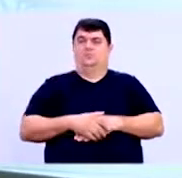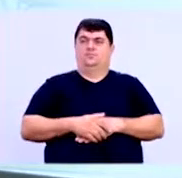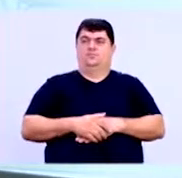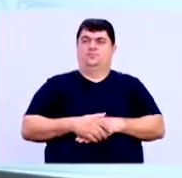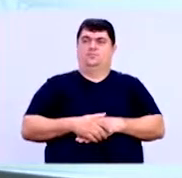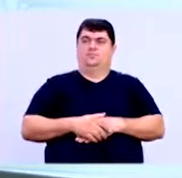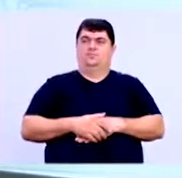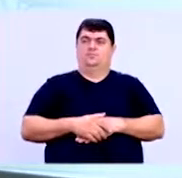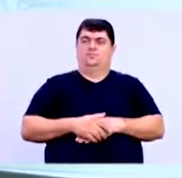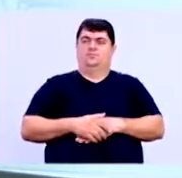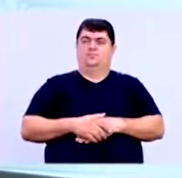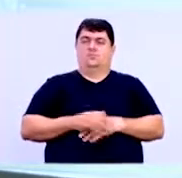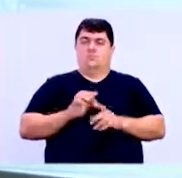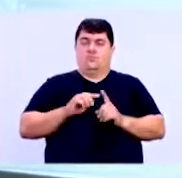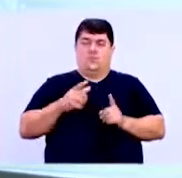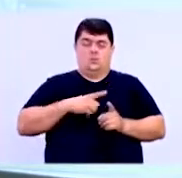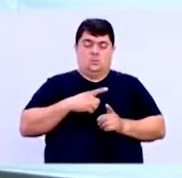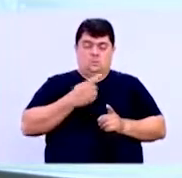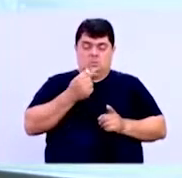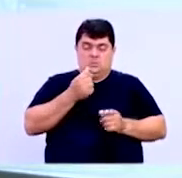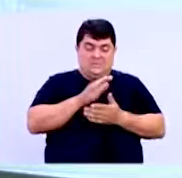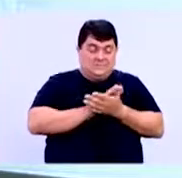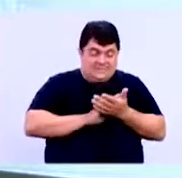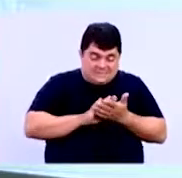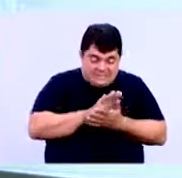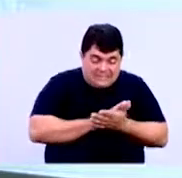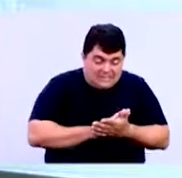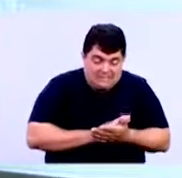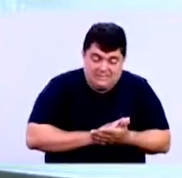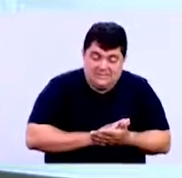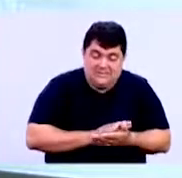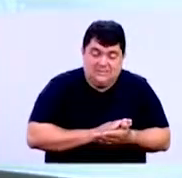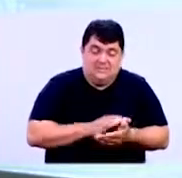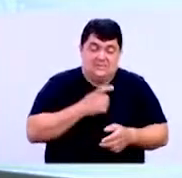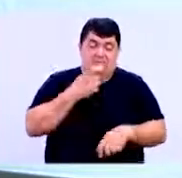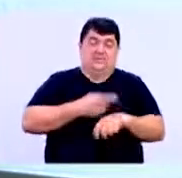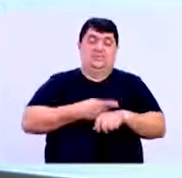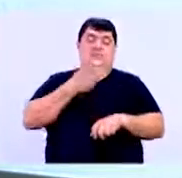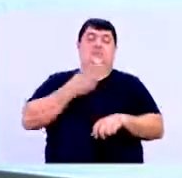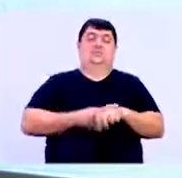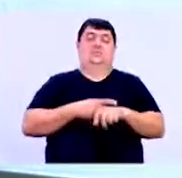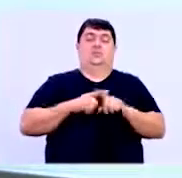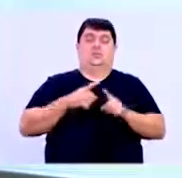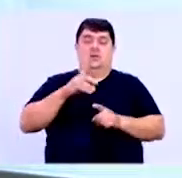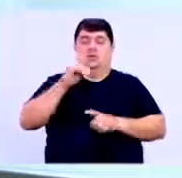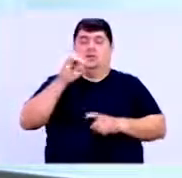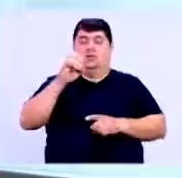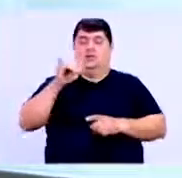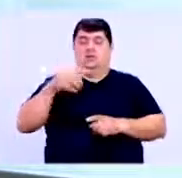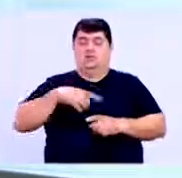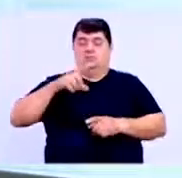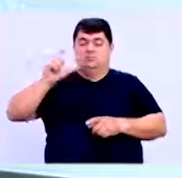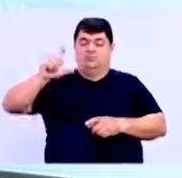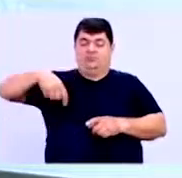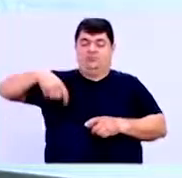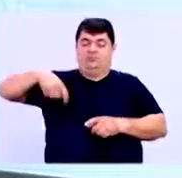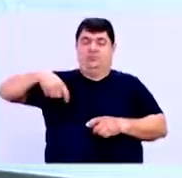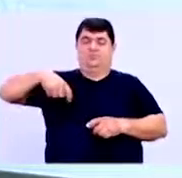E eu não tenho nenhum recurso financeiro no caixa. Só que a Denise, ela foi e passou o cartão de crédito